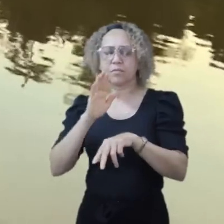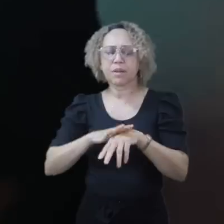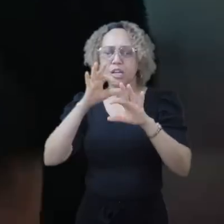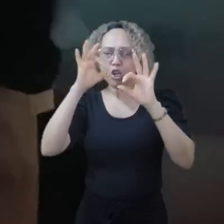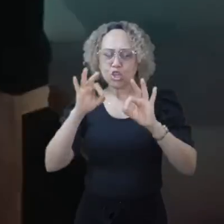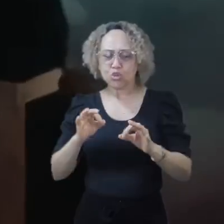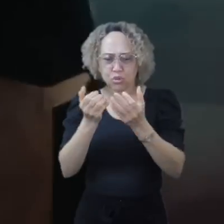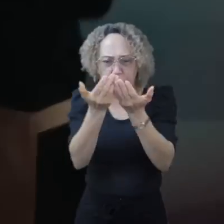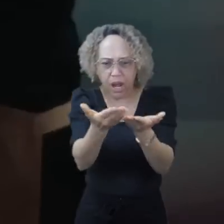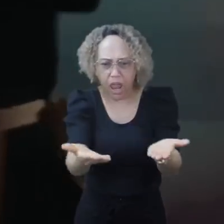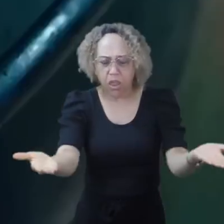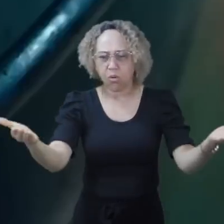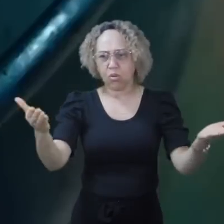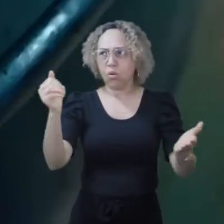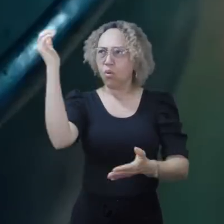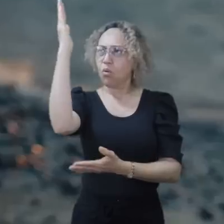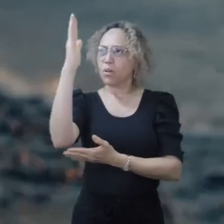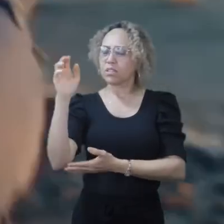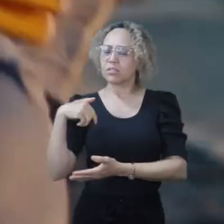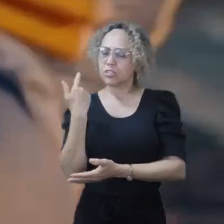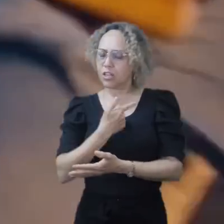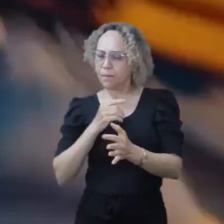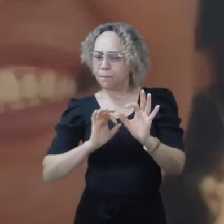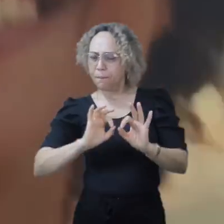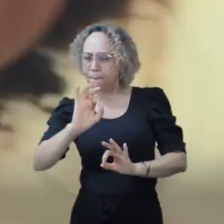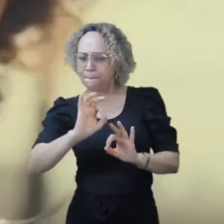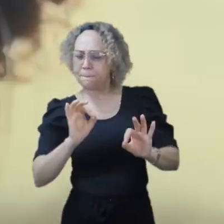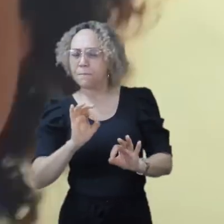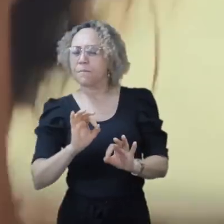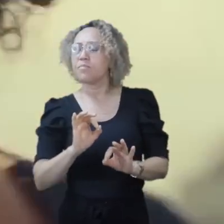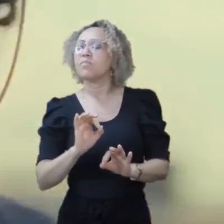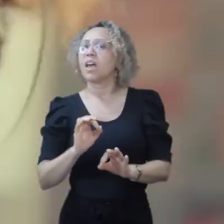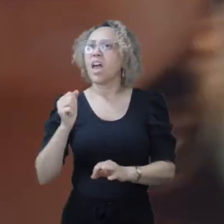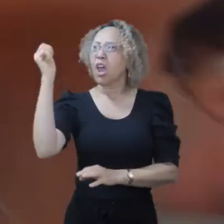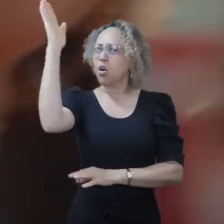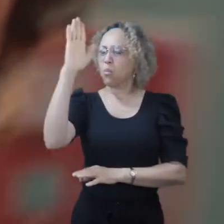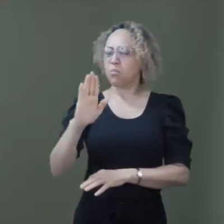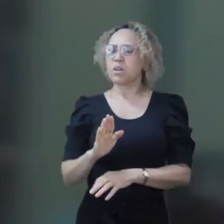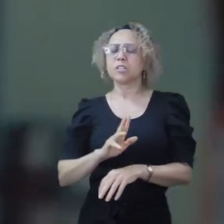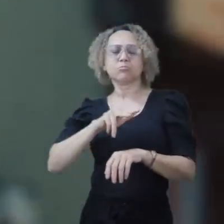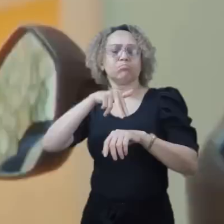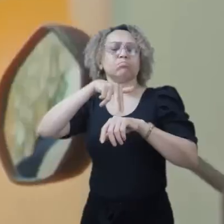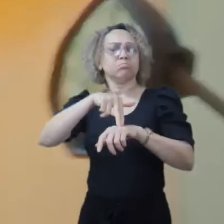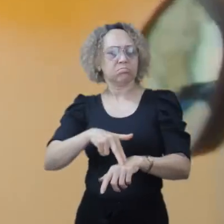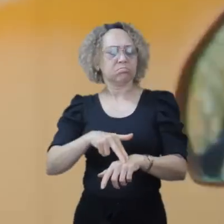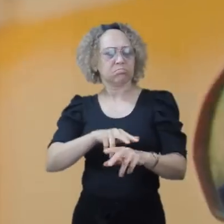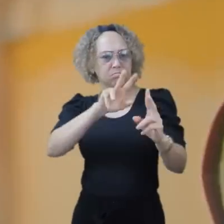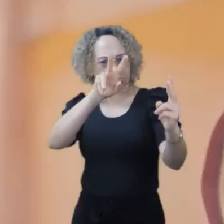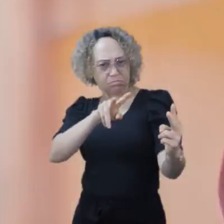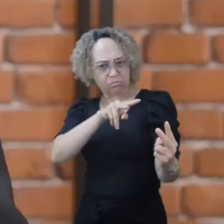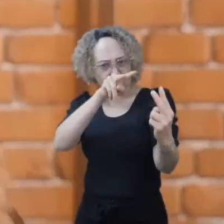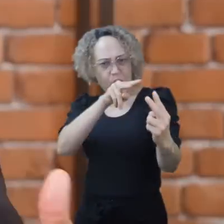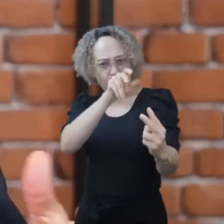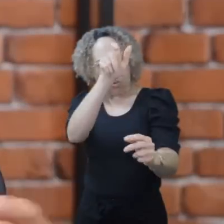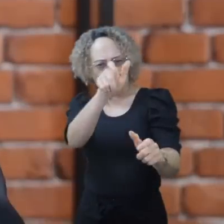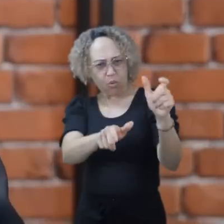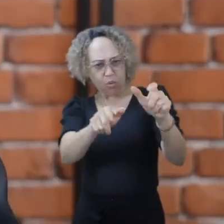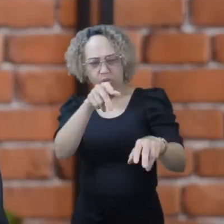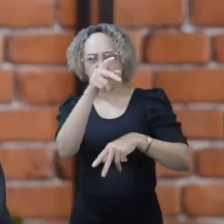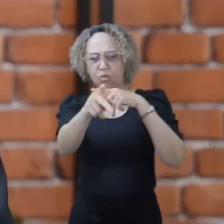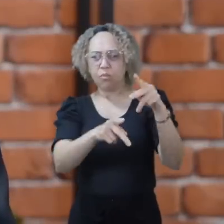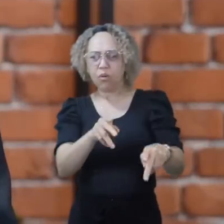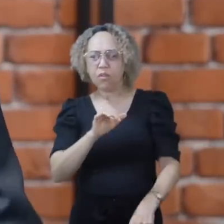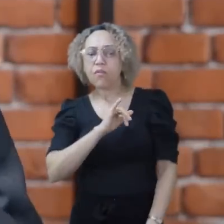que estamos construindo é um país de cabeça erguida, que olha nos olhos do seu povo e diz: você não